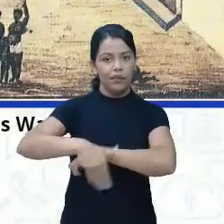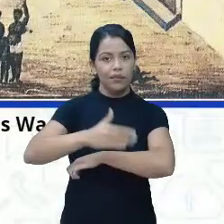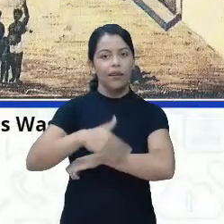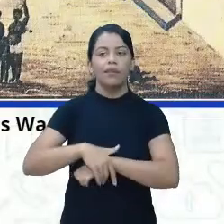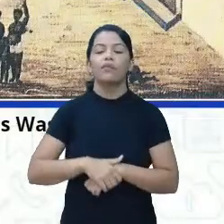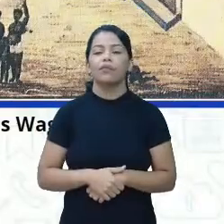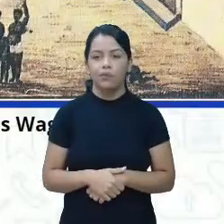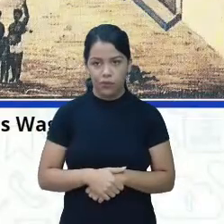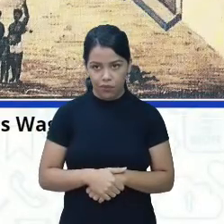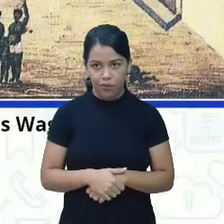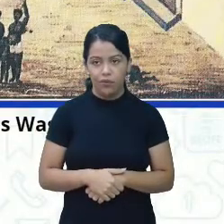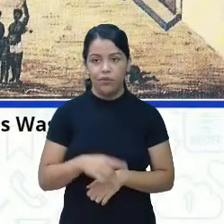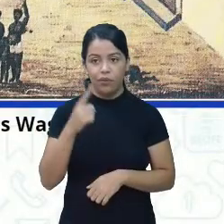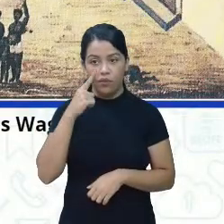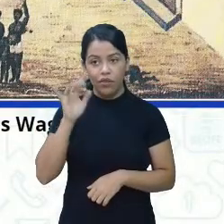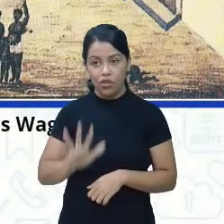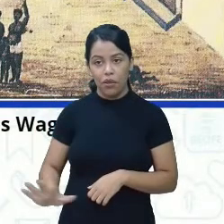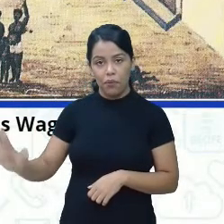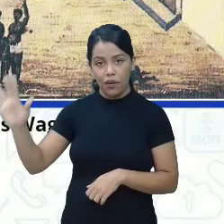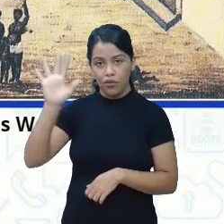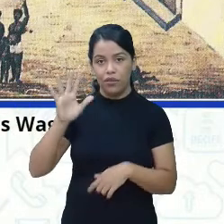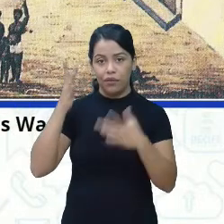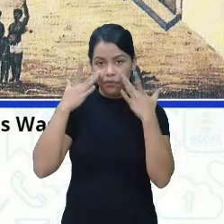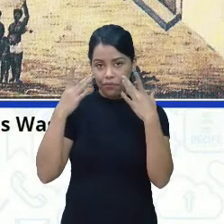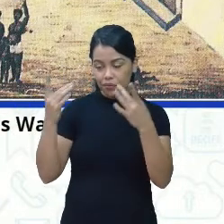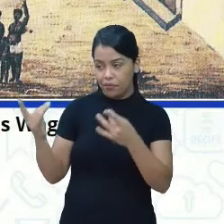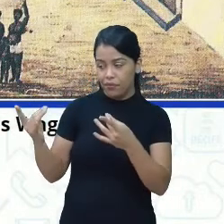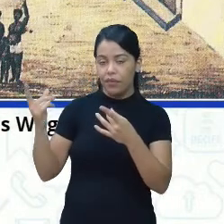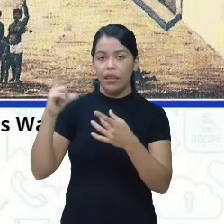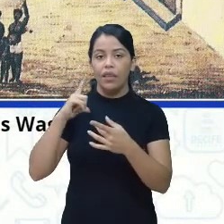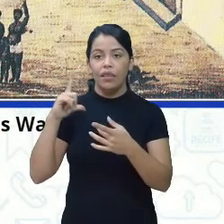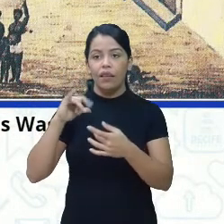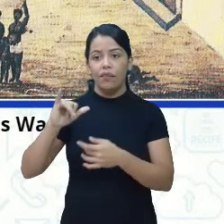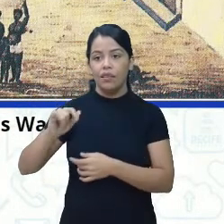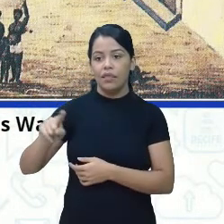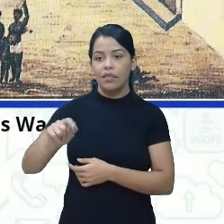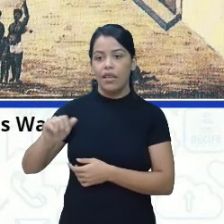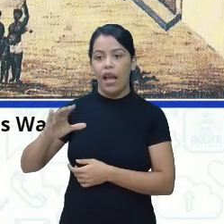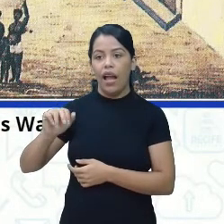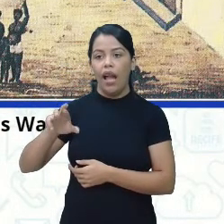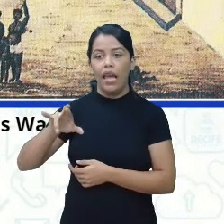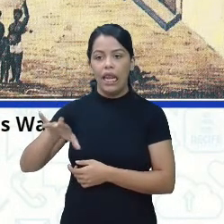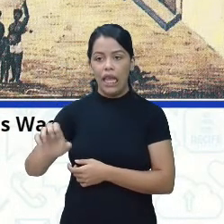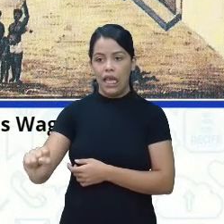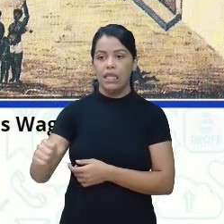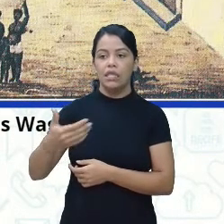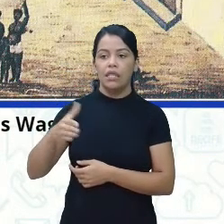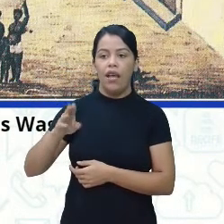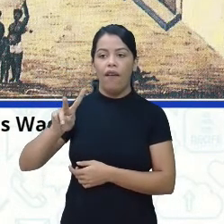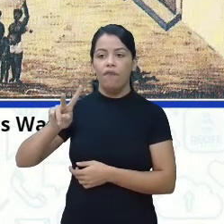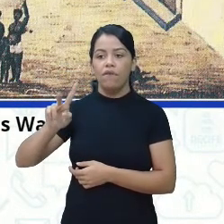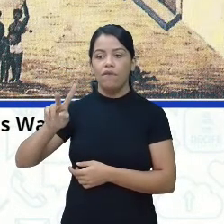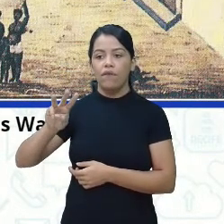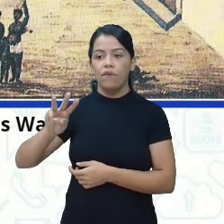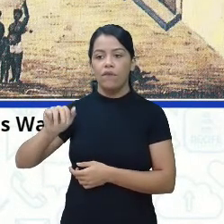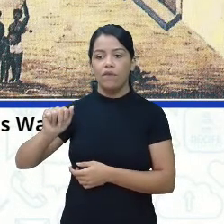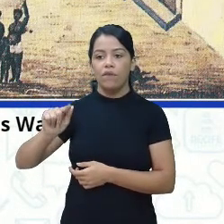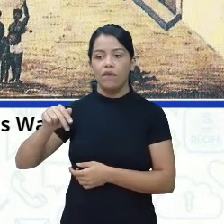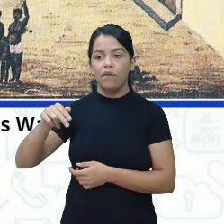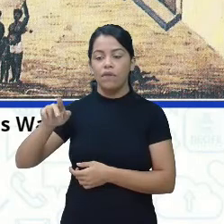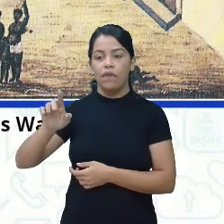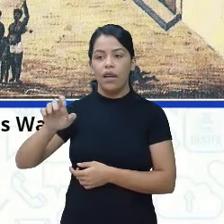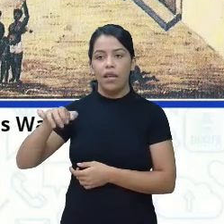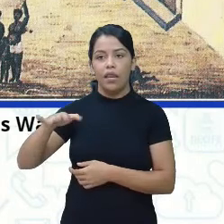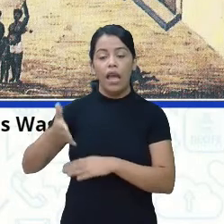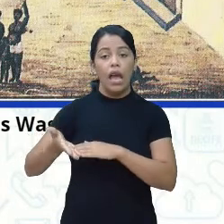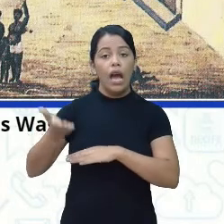chamando a atenção para essa imagem, vou chamar a atenção para essa imagem do Zacarias Wagner, ainda quando era a Rua dos Judeus. Gente, o